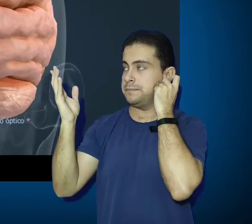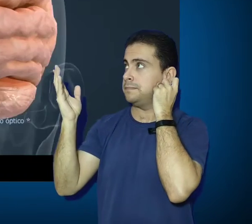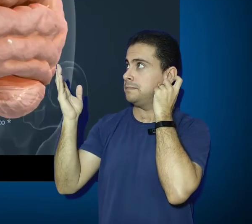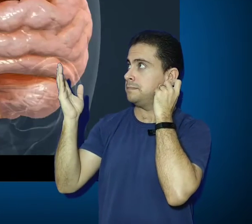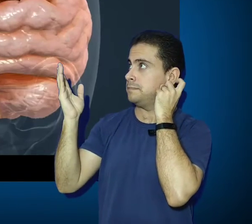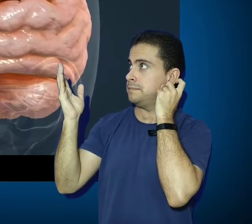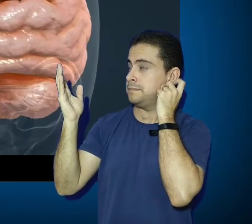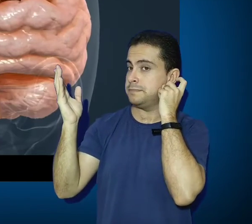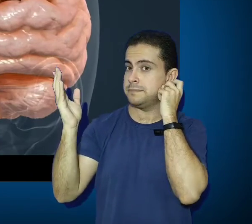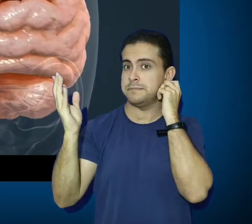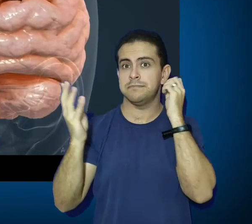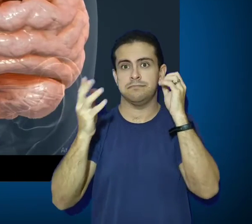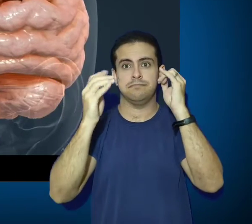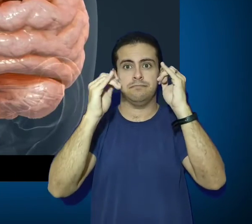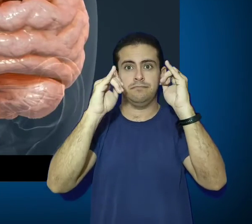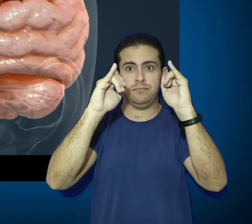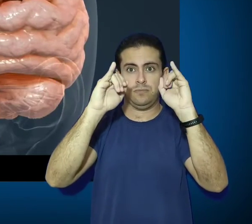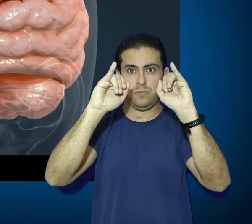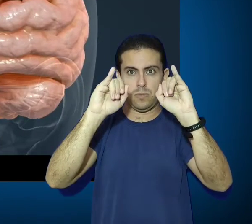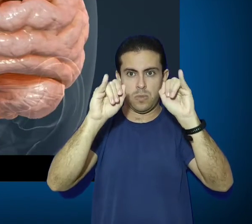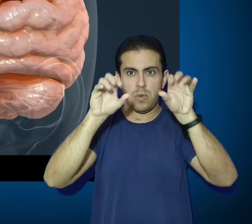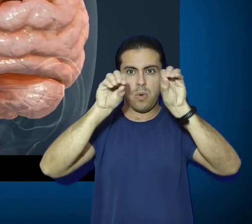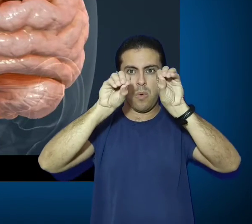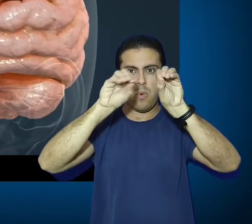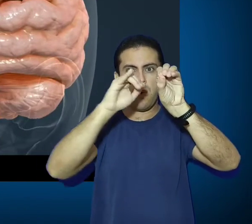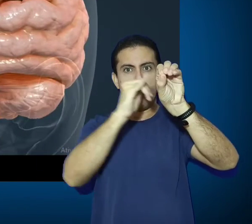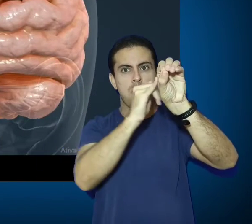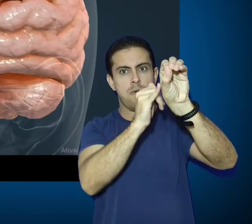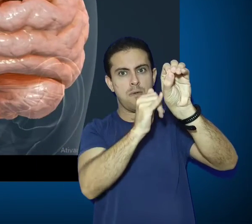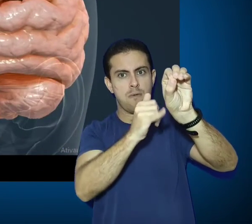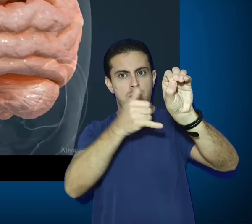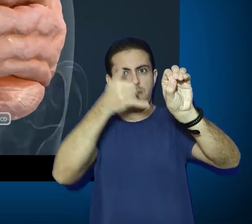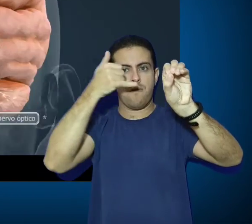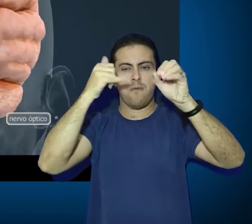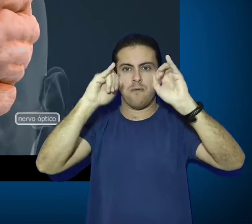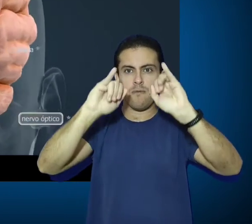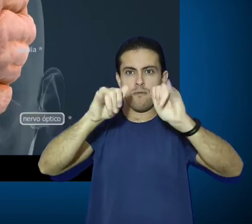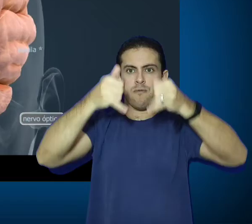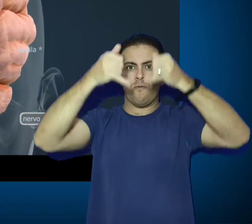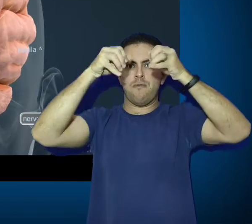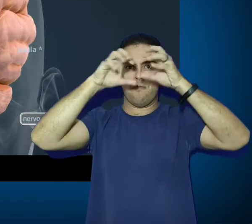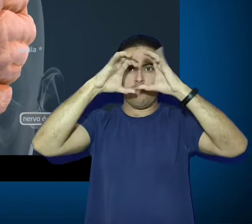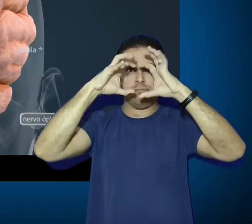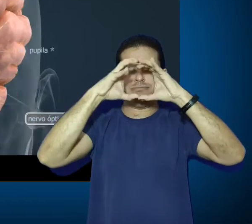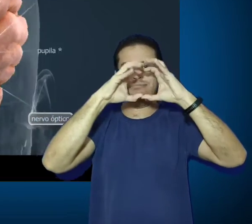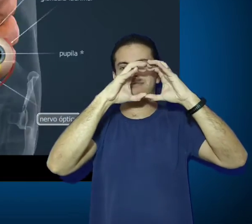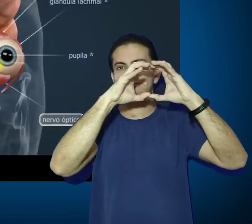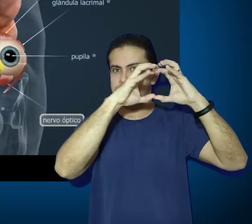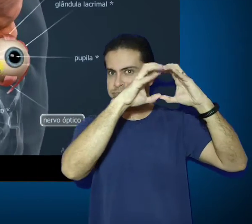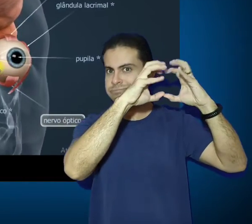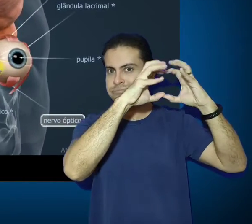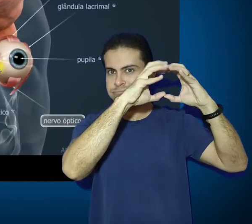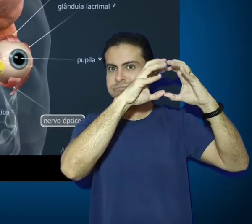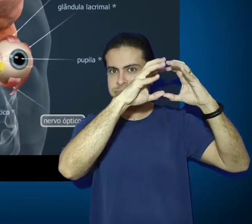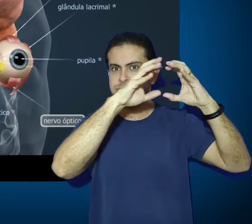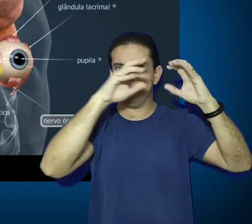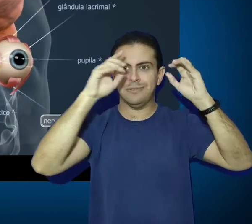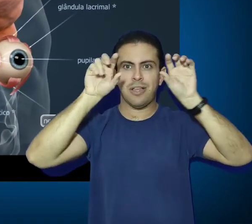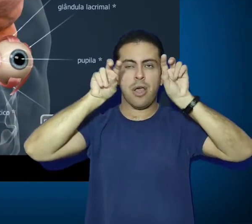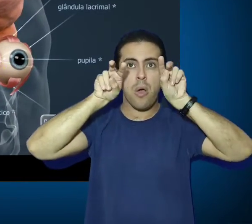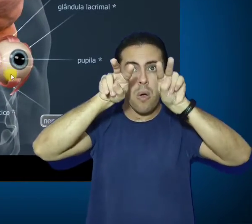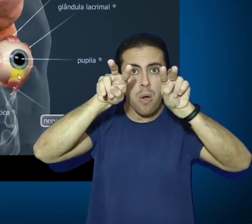Que o nervo óptico é um nervo que conecta o nosso globo ocular ao